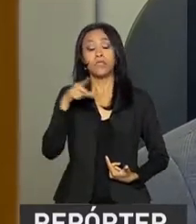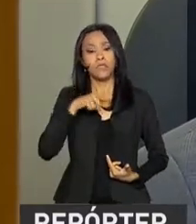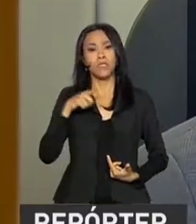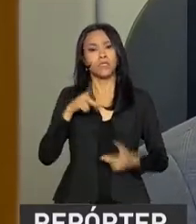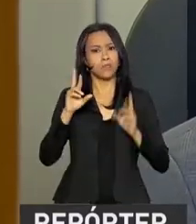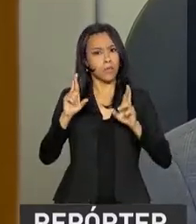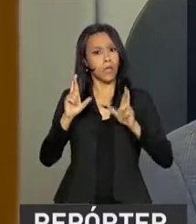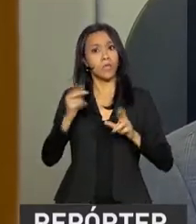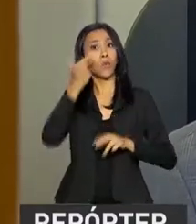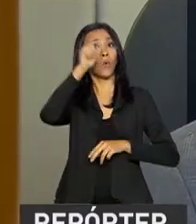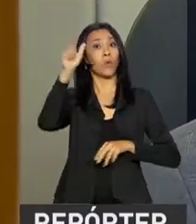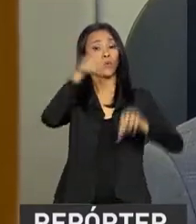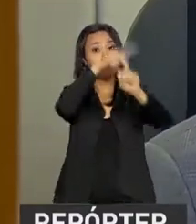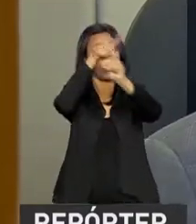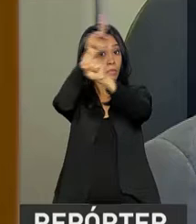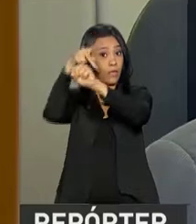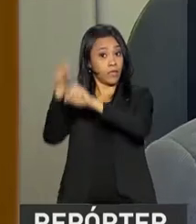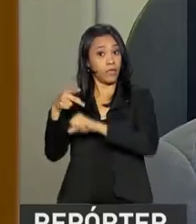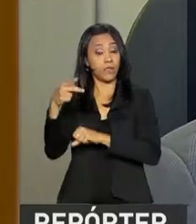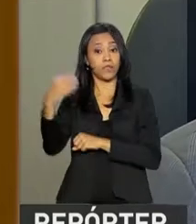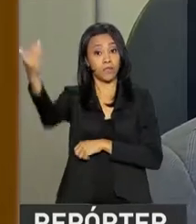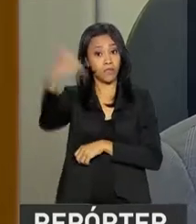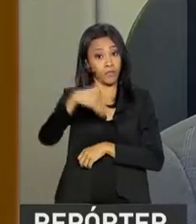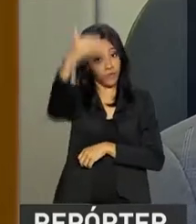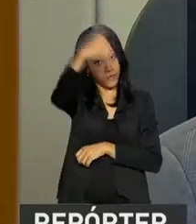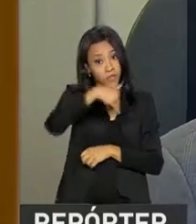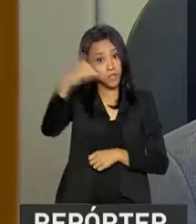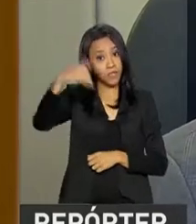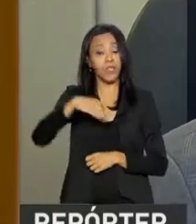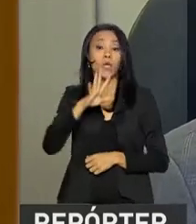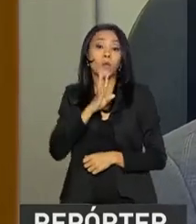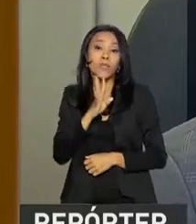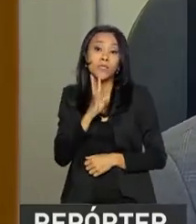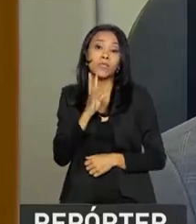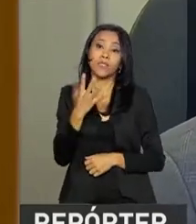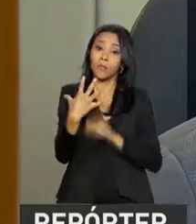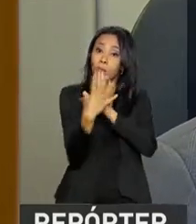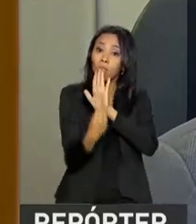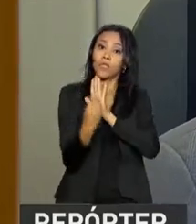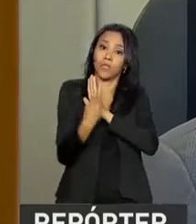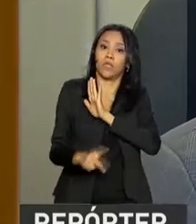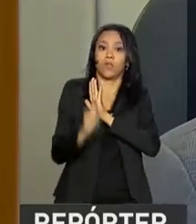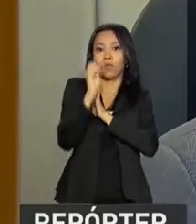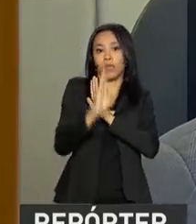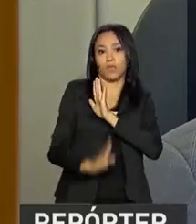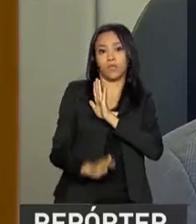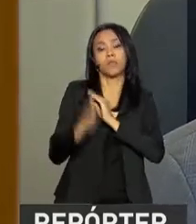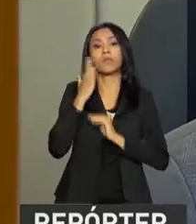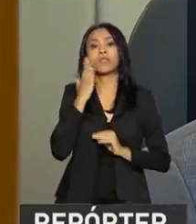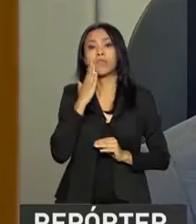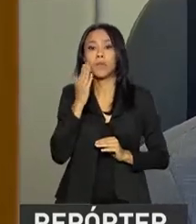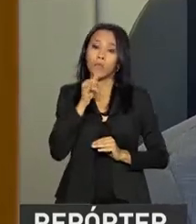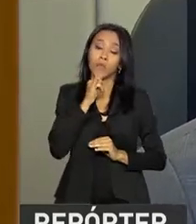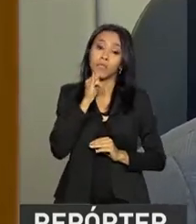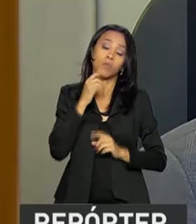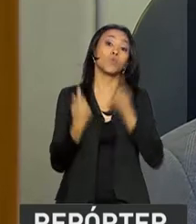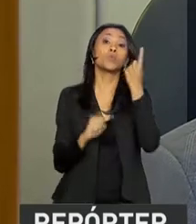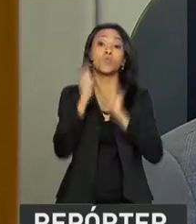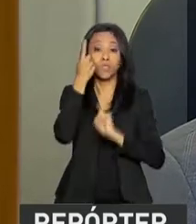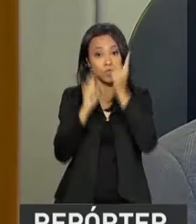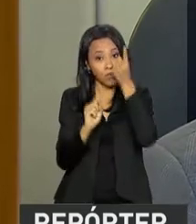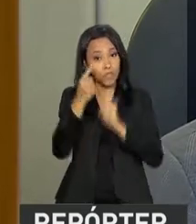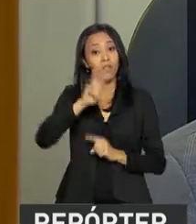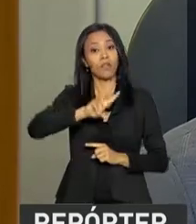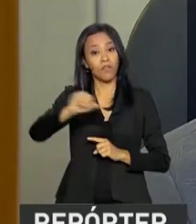inclusive outros países a buscarem o brasil conhecer o modelo temos inclusive informações de que o chile deve também